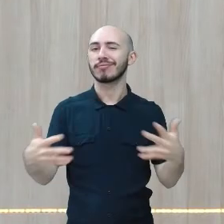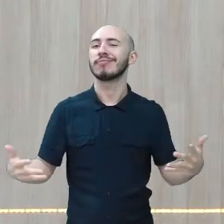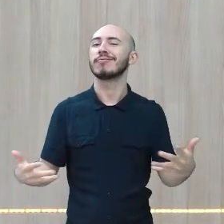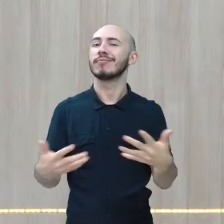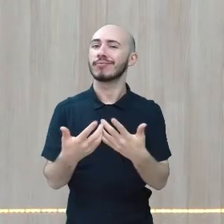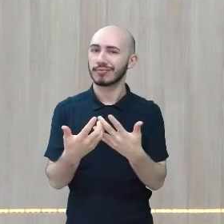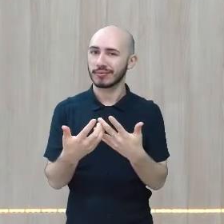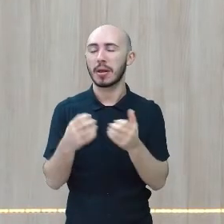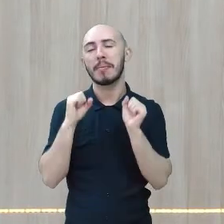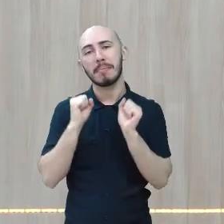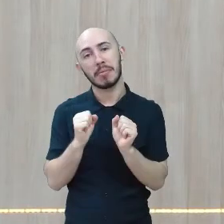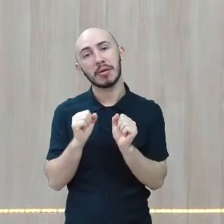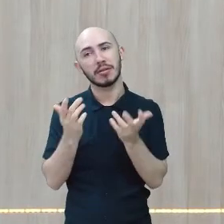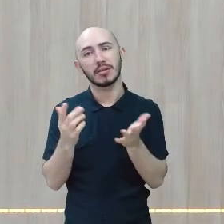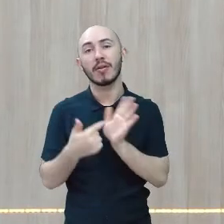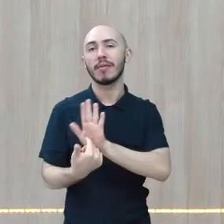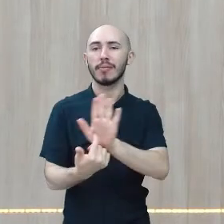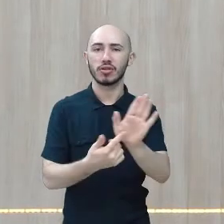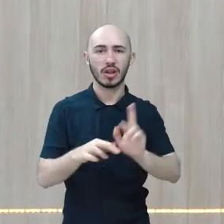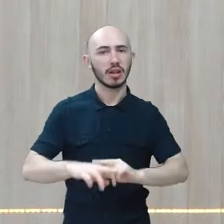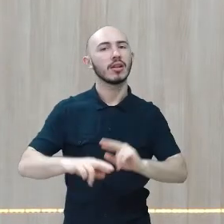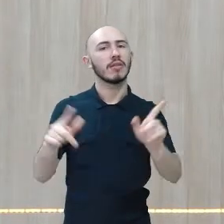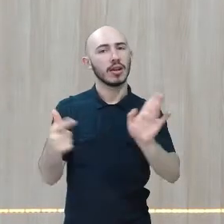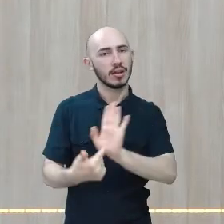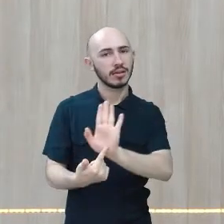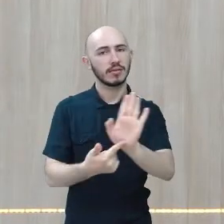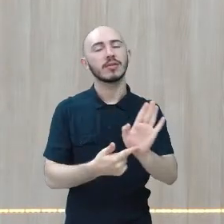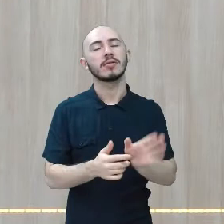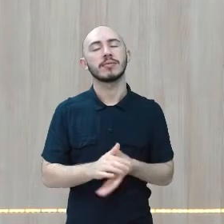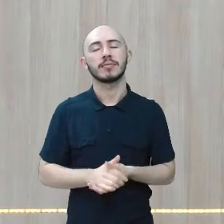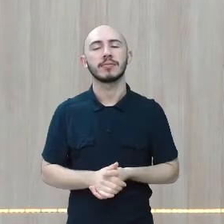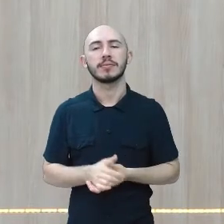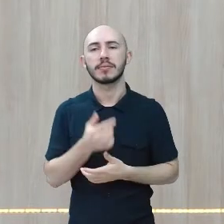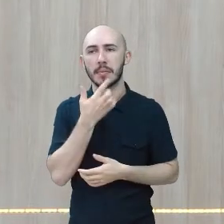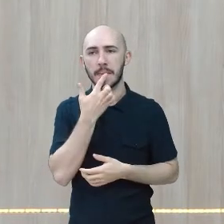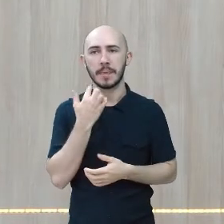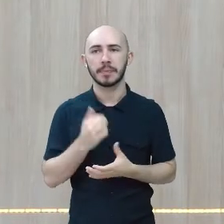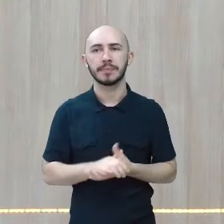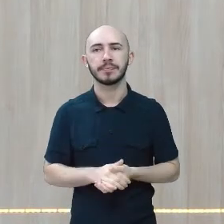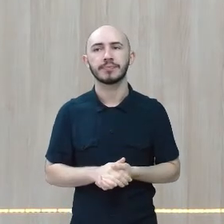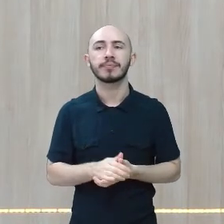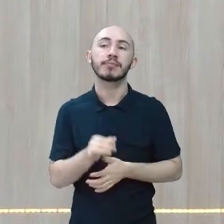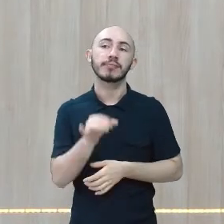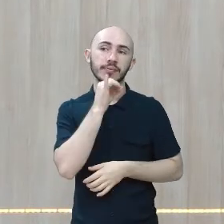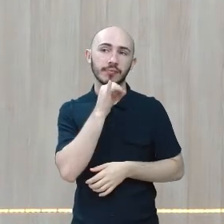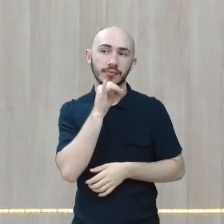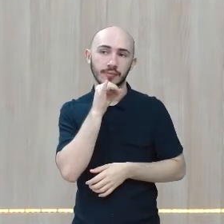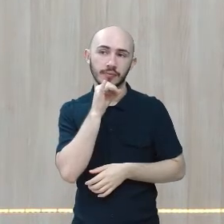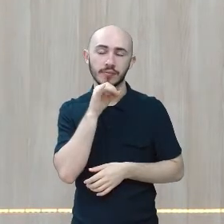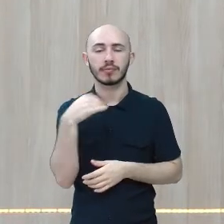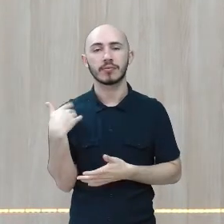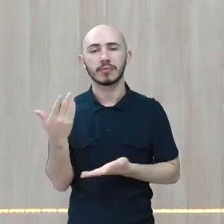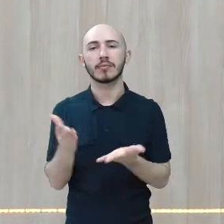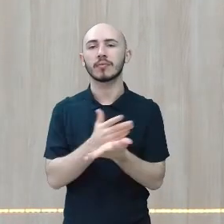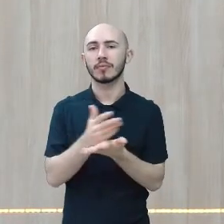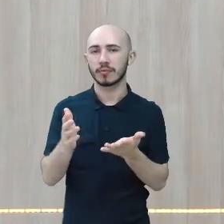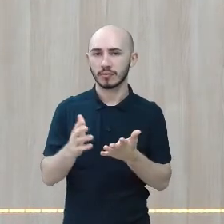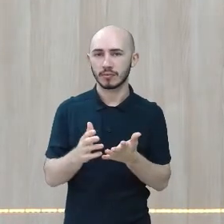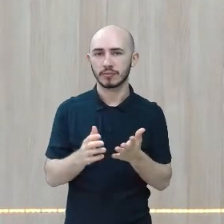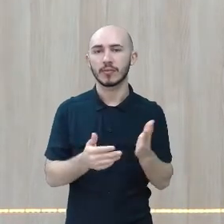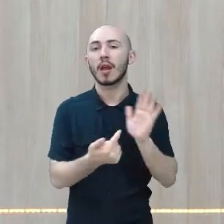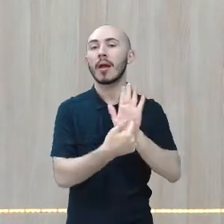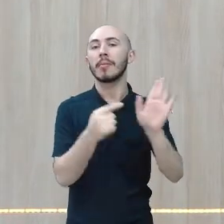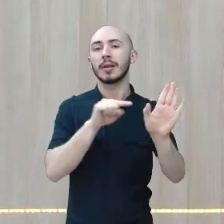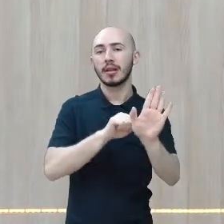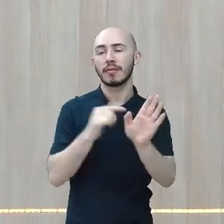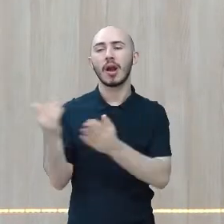para vocês esta diferença que existe, tá? Usando os exemplos. Vamos ver a diferença entre